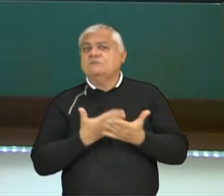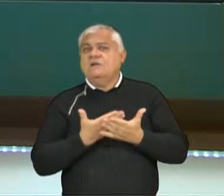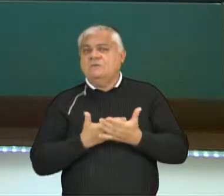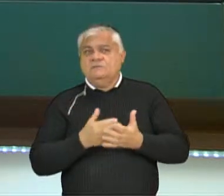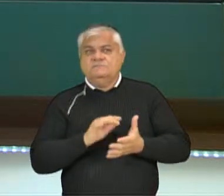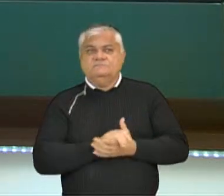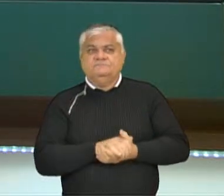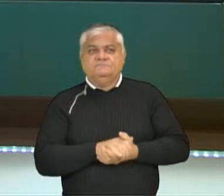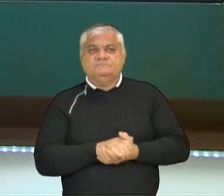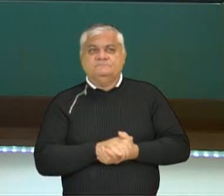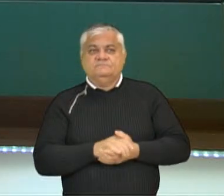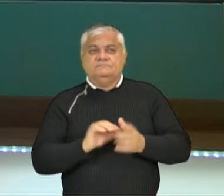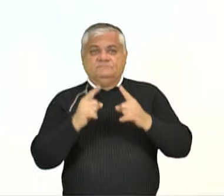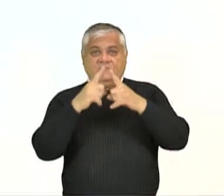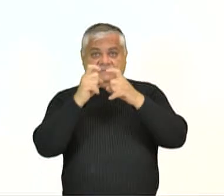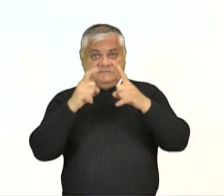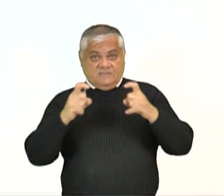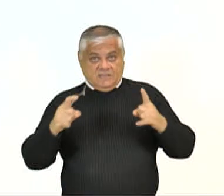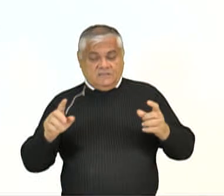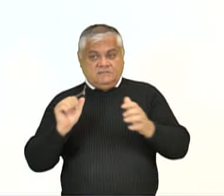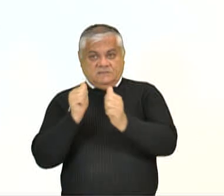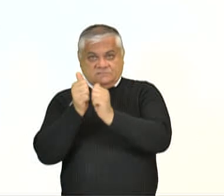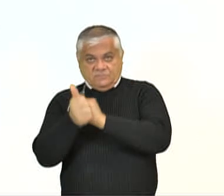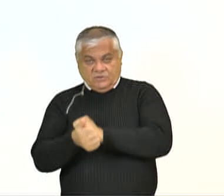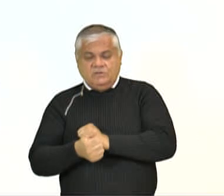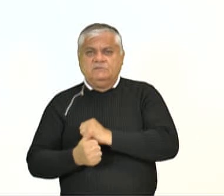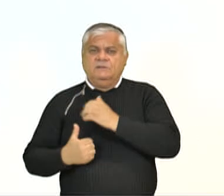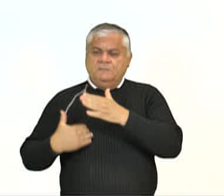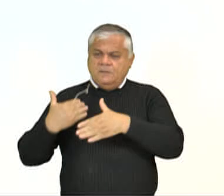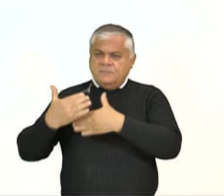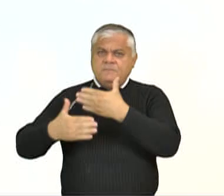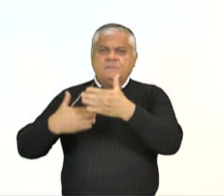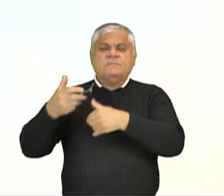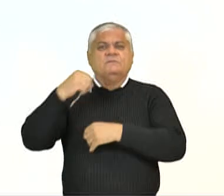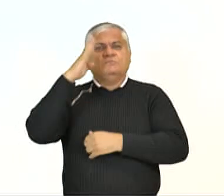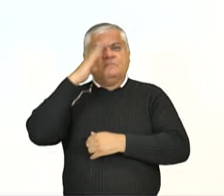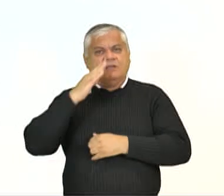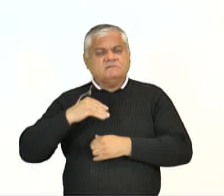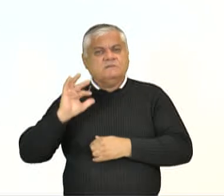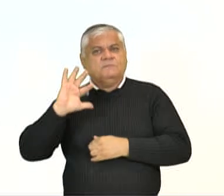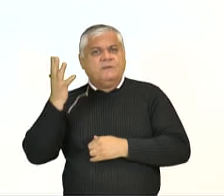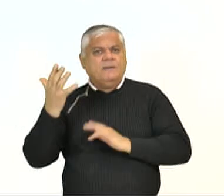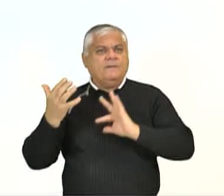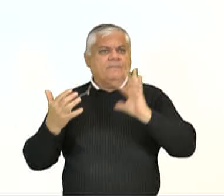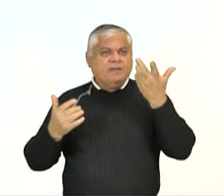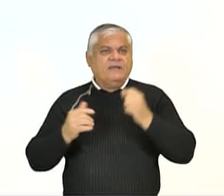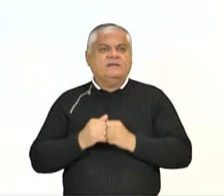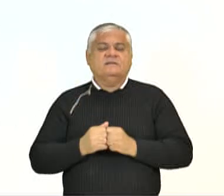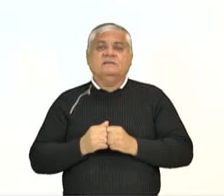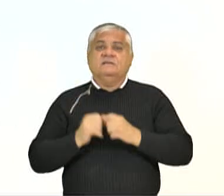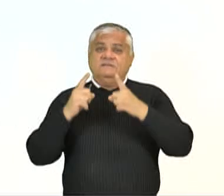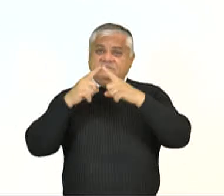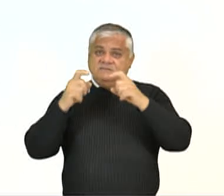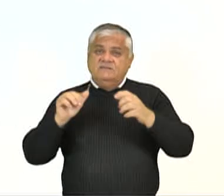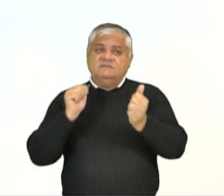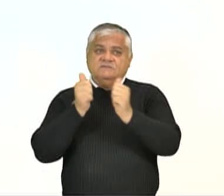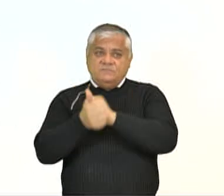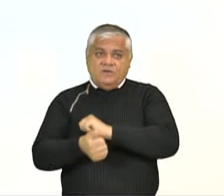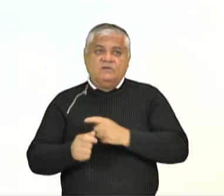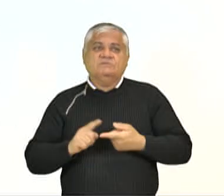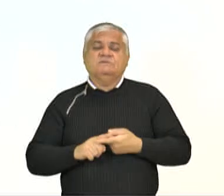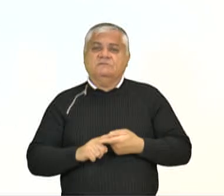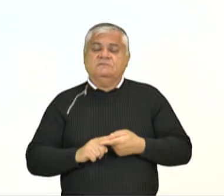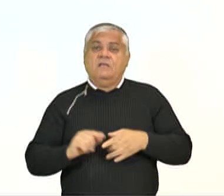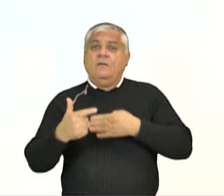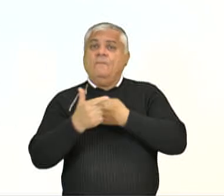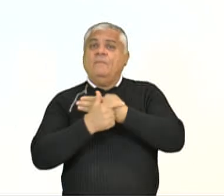aula? A ciência dos esportes, vimos os eventos no Brasil sobre a ciência e esporte propriamente dito, papel